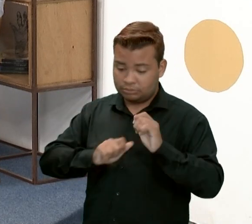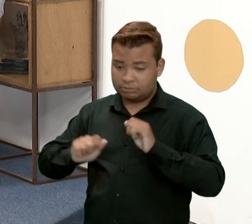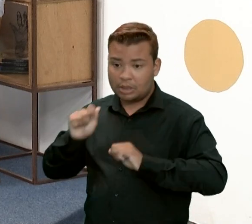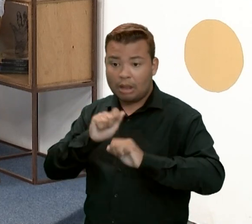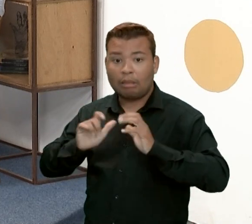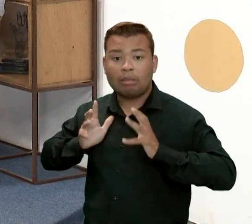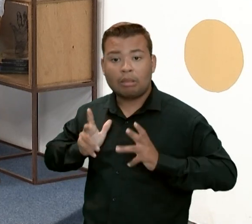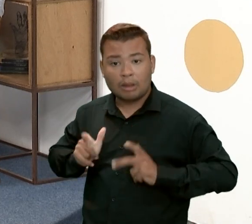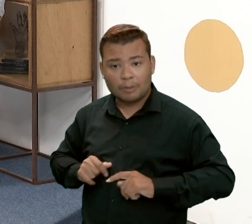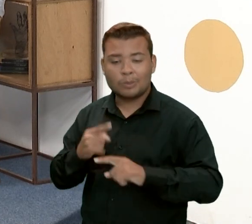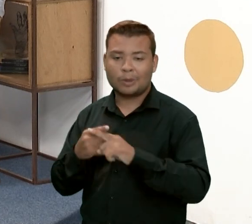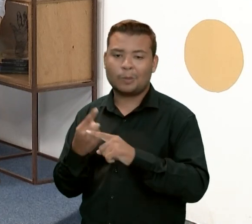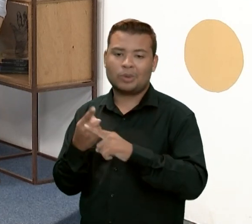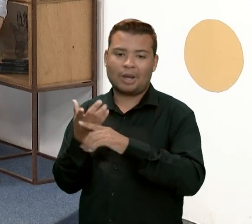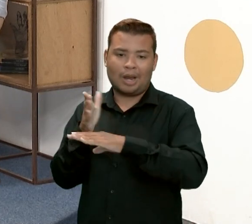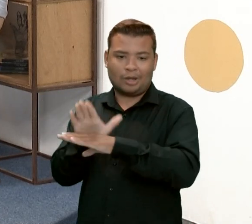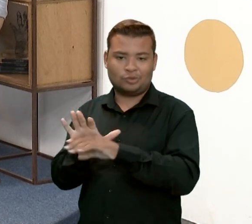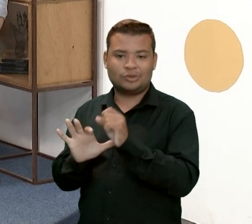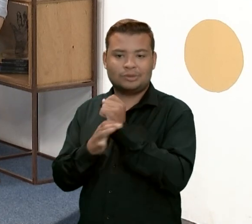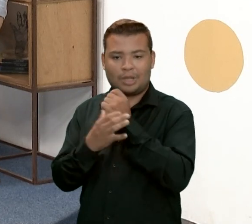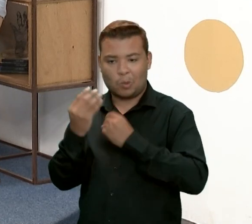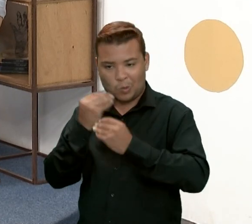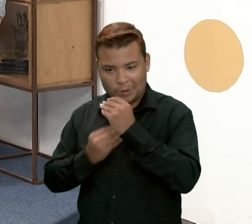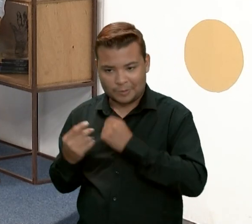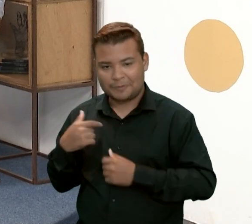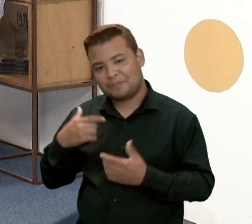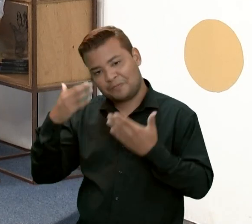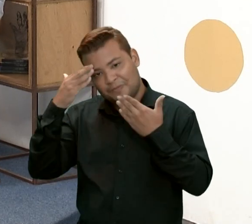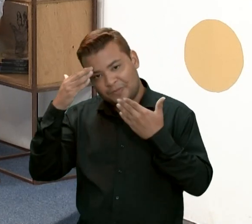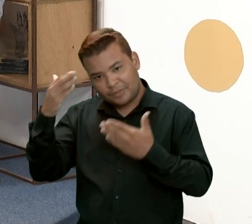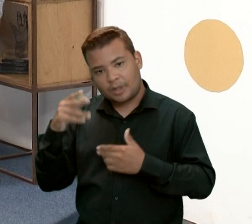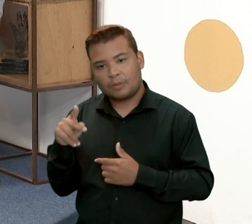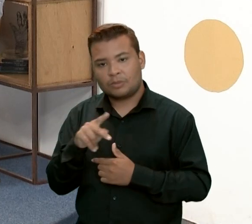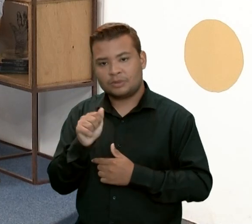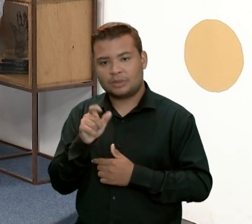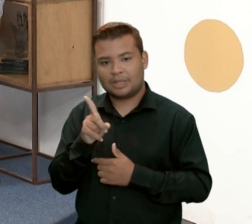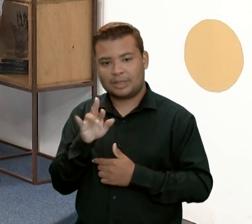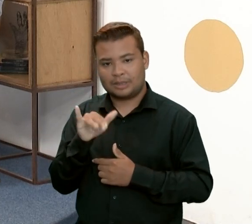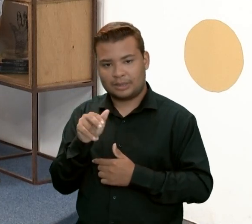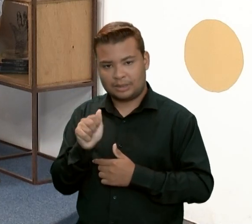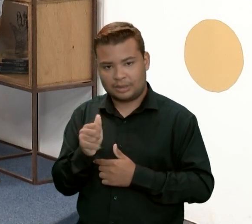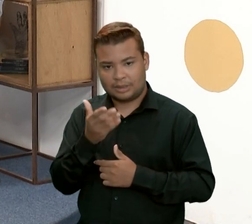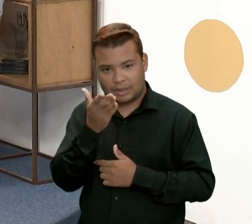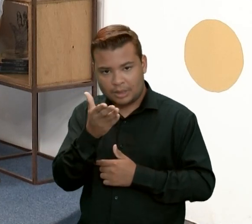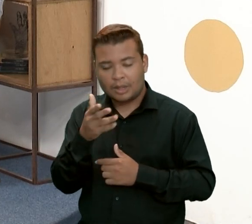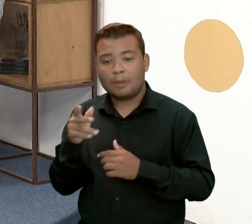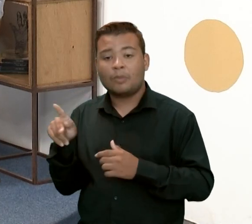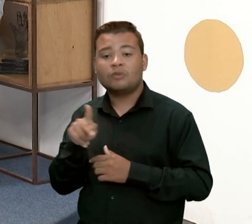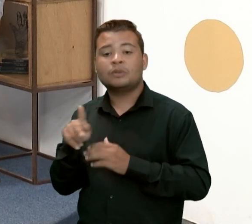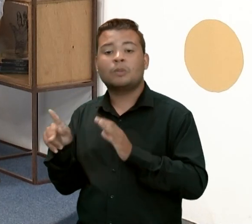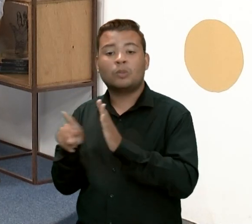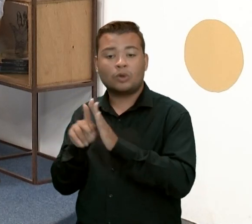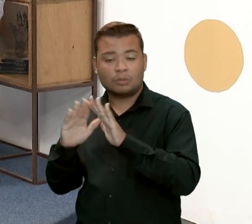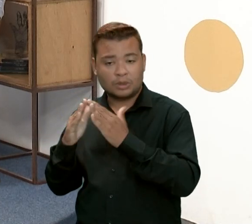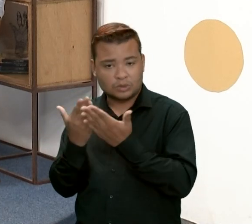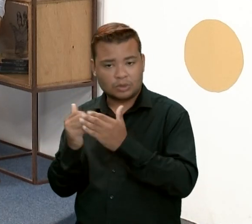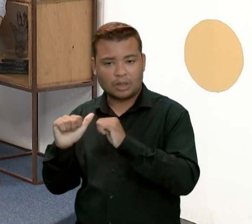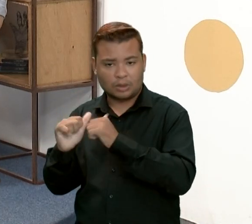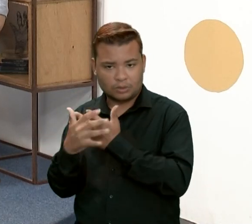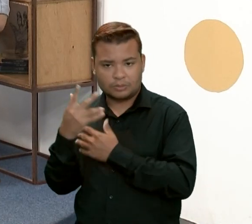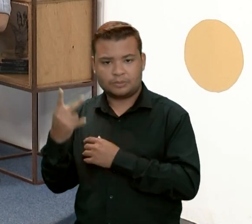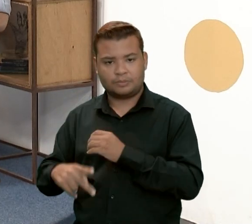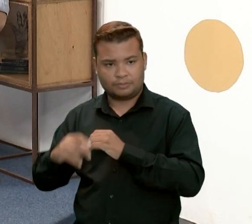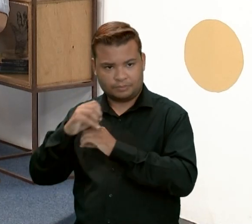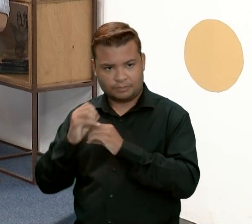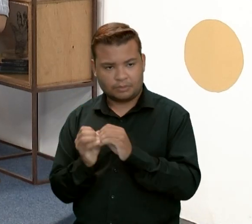alimentar também. Quero agradecer então mais uma vez aqui a presença da professora Adriana Régia, professora da Escola de Agronomia da UFG, também